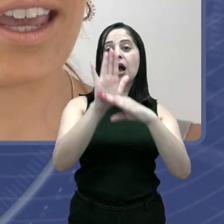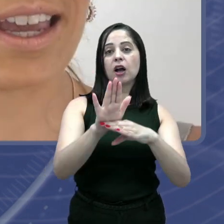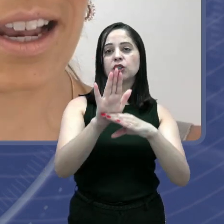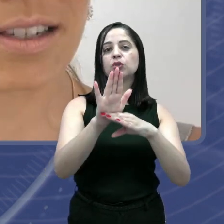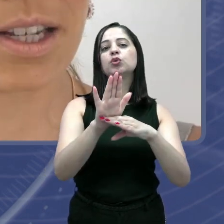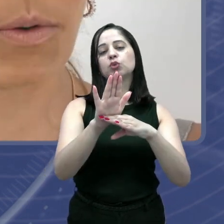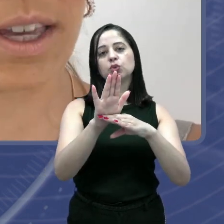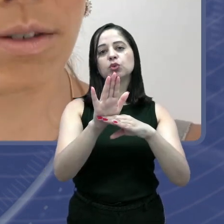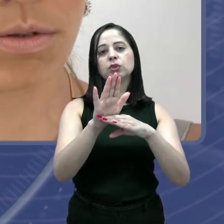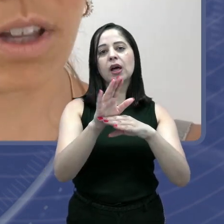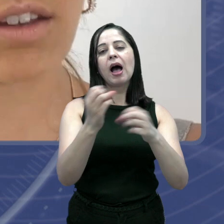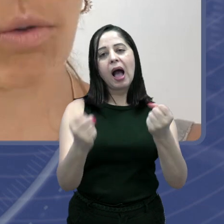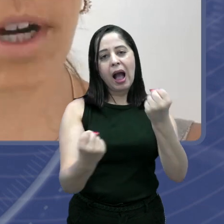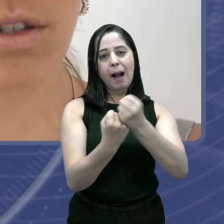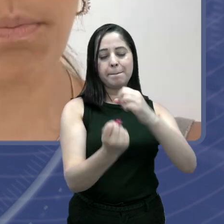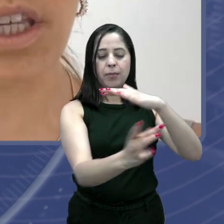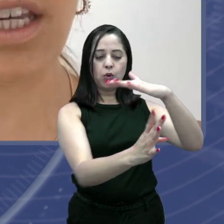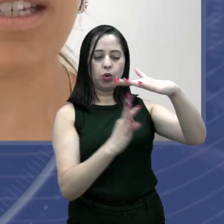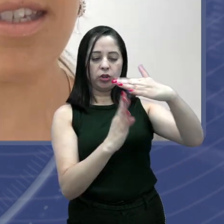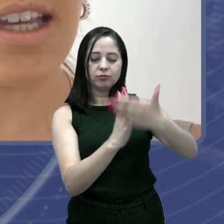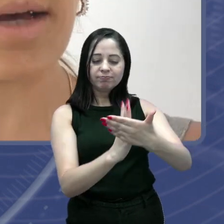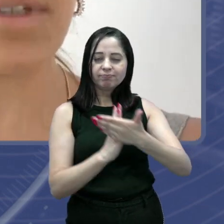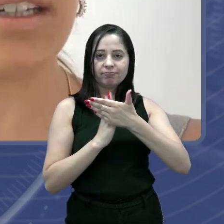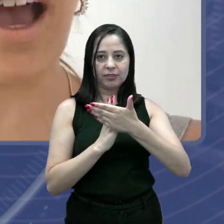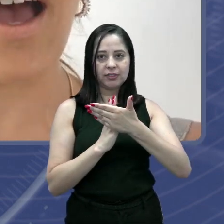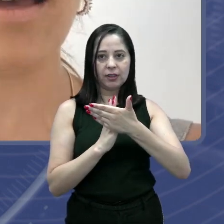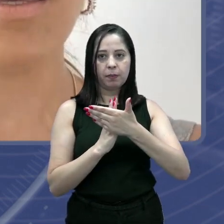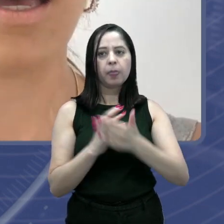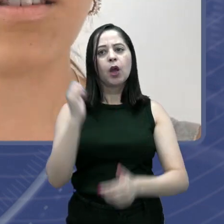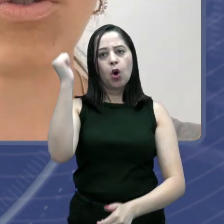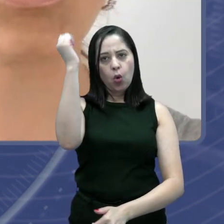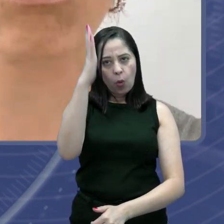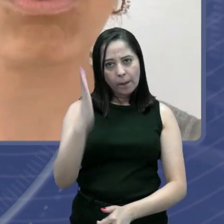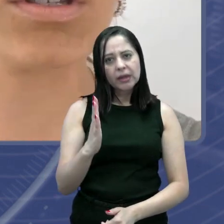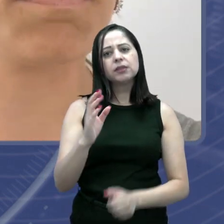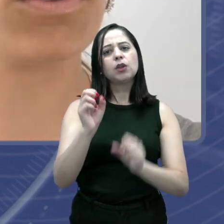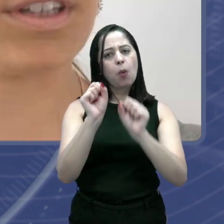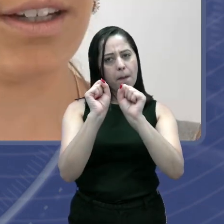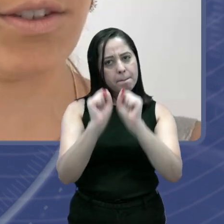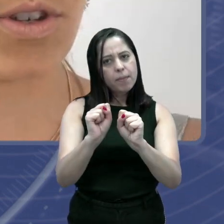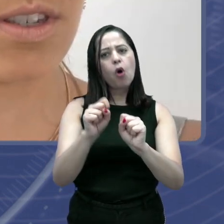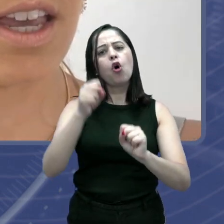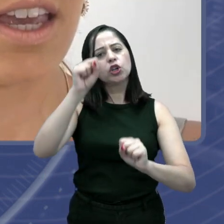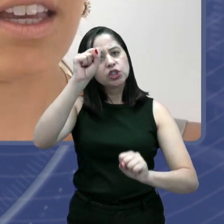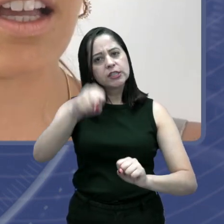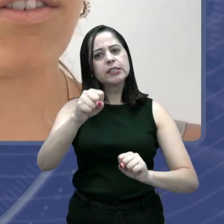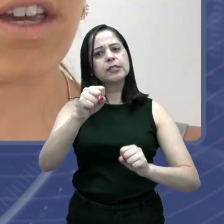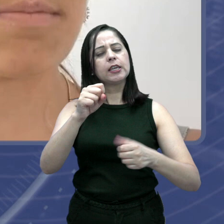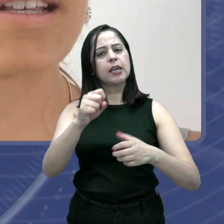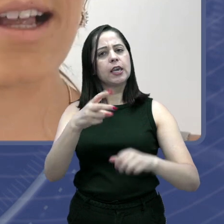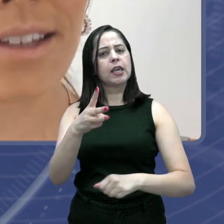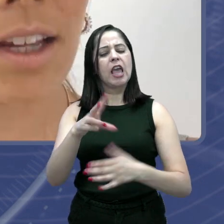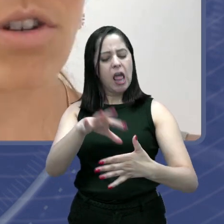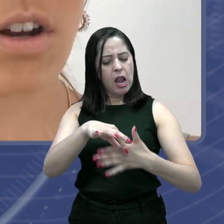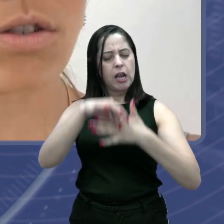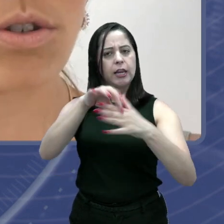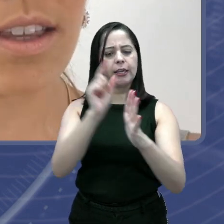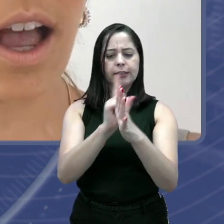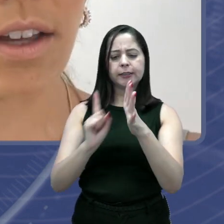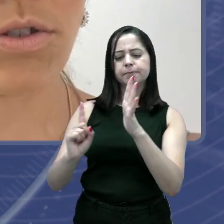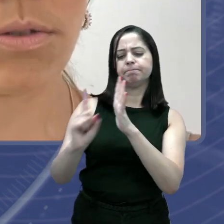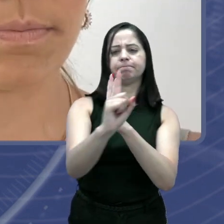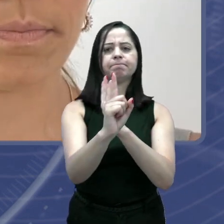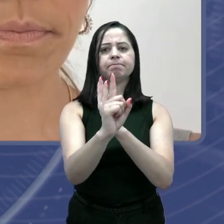dialógico em relação a isso, né? Então, o Brasil poderia, sim, capitanear essas discussões importantes e cada vez mais latentes na